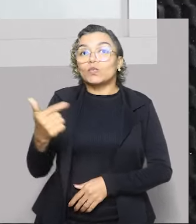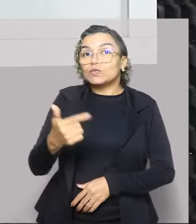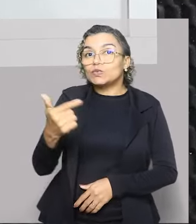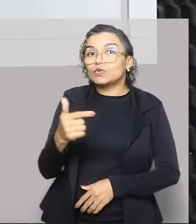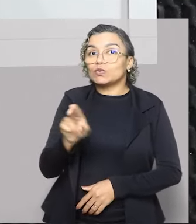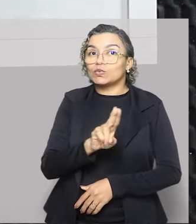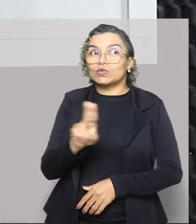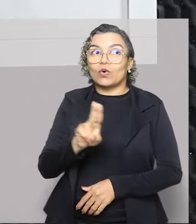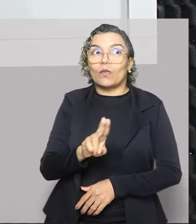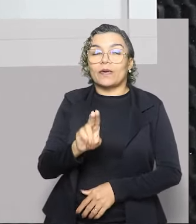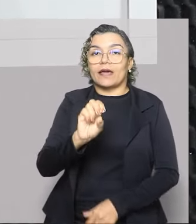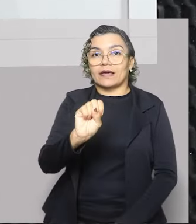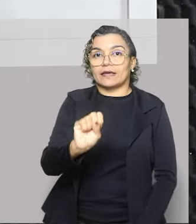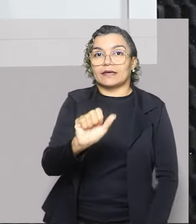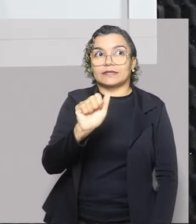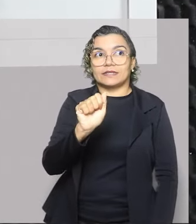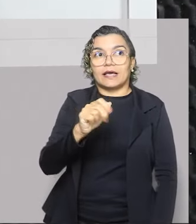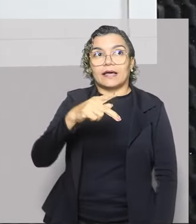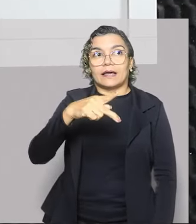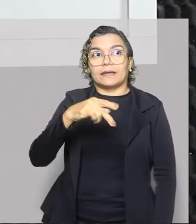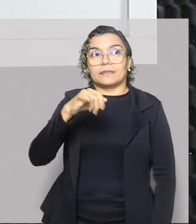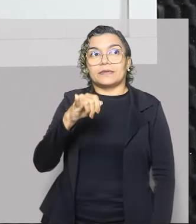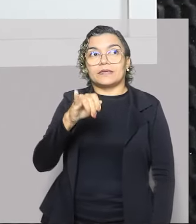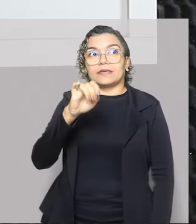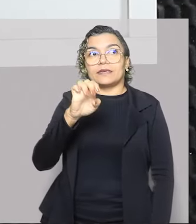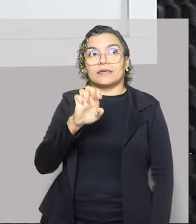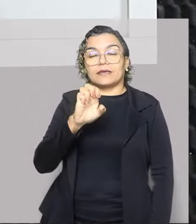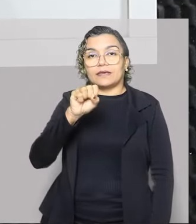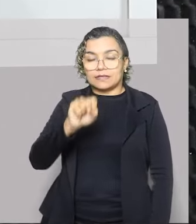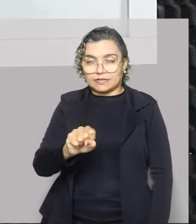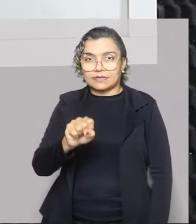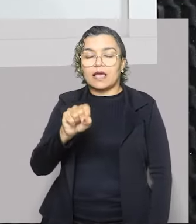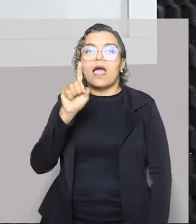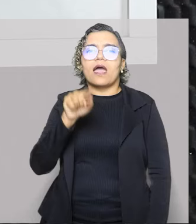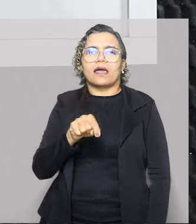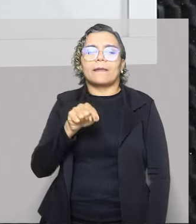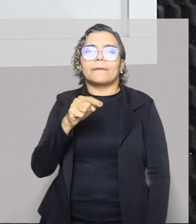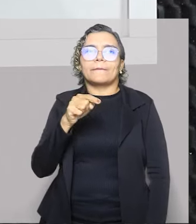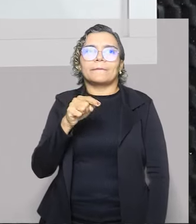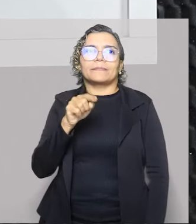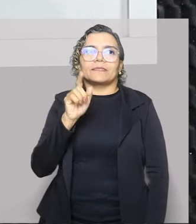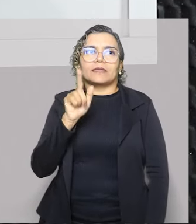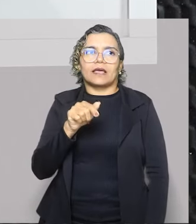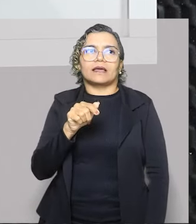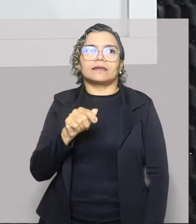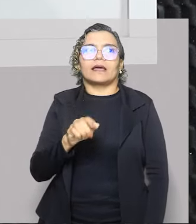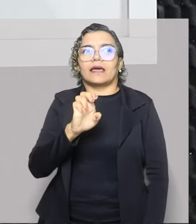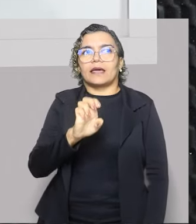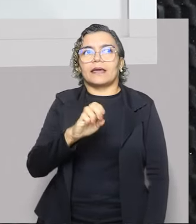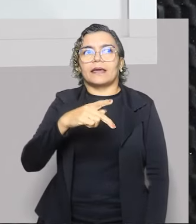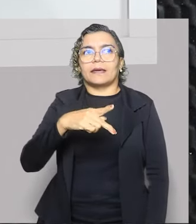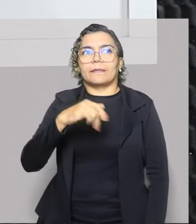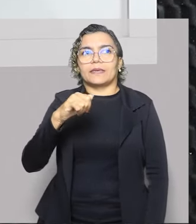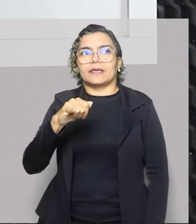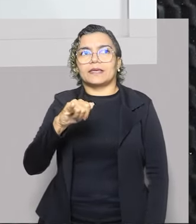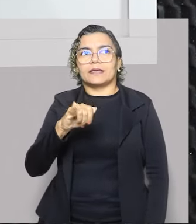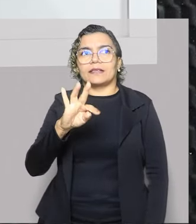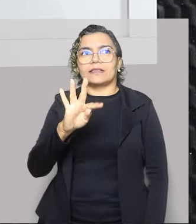nome Sapiens né vem de Sapiência né sabedoria é a gente chama de epíteto tá